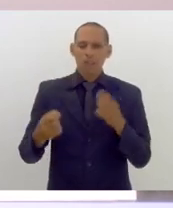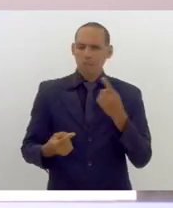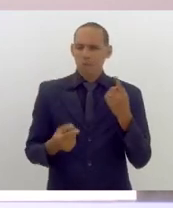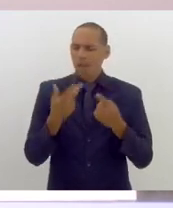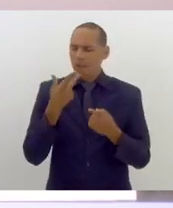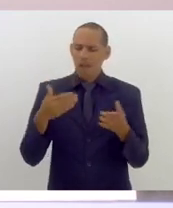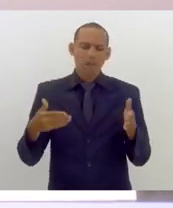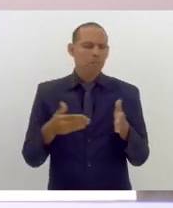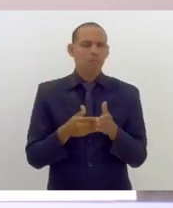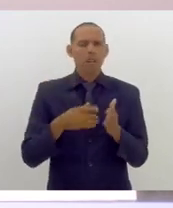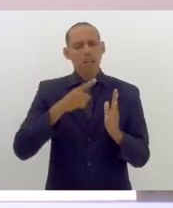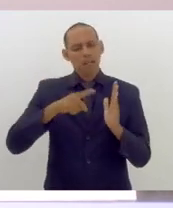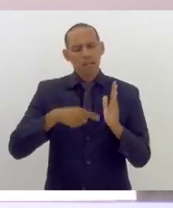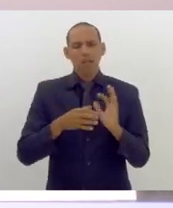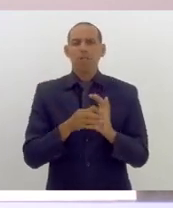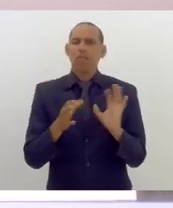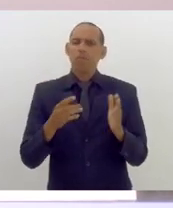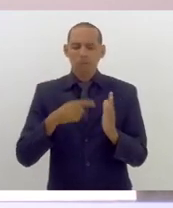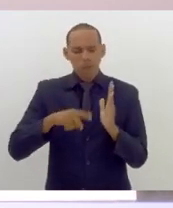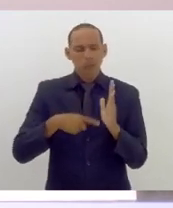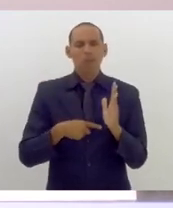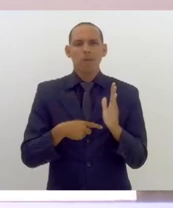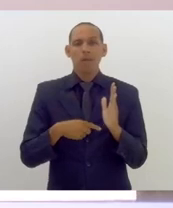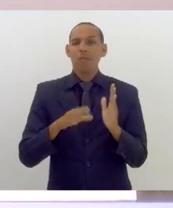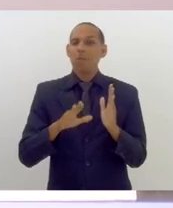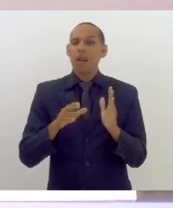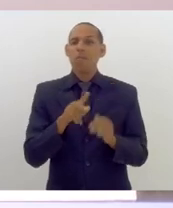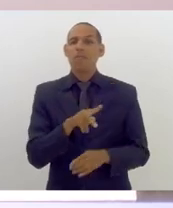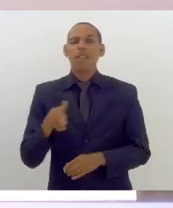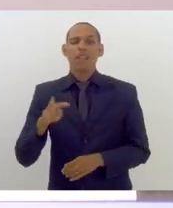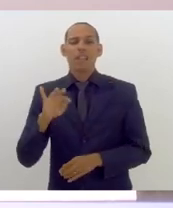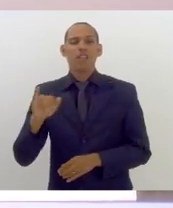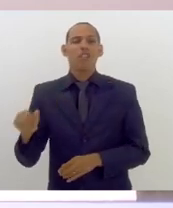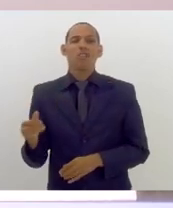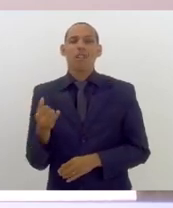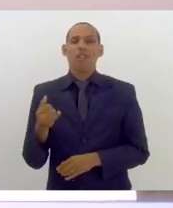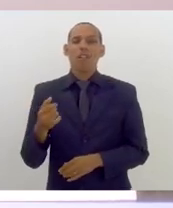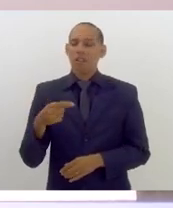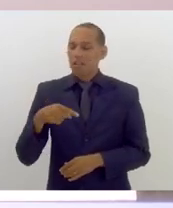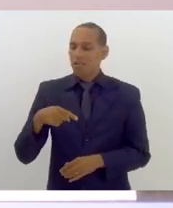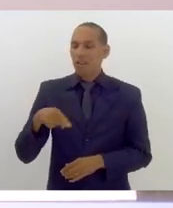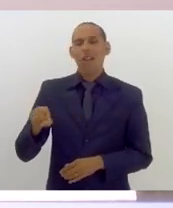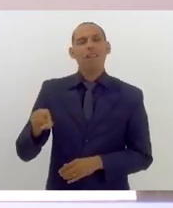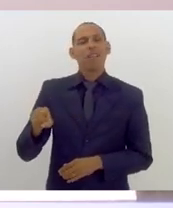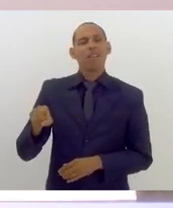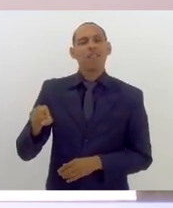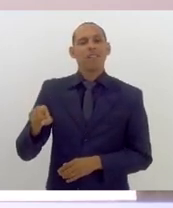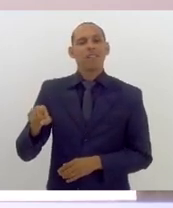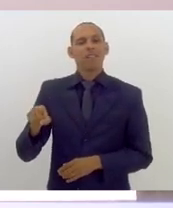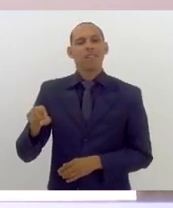que não poderia cancelou a licença mas o presidente tribunal de justiça foi e